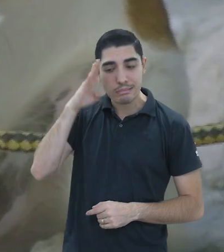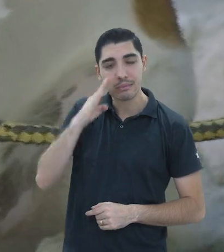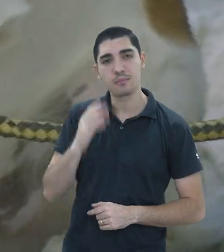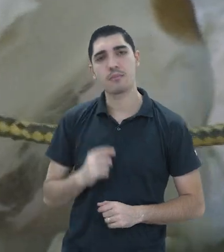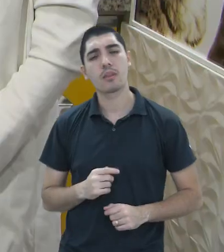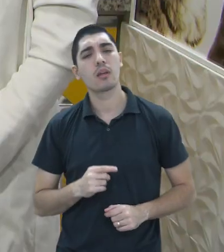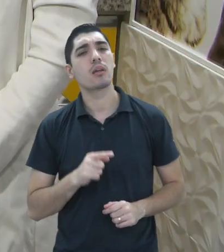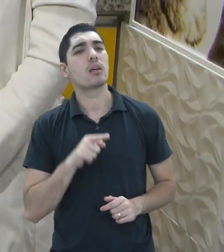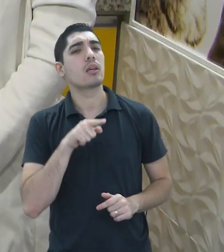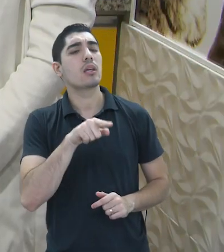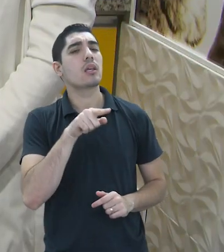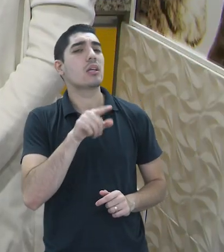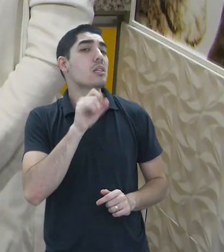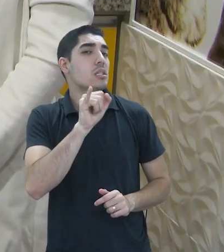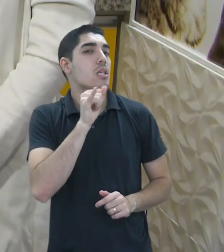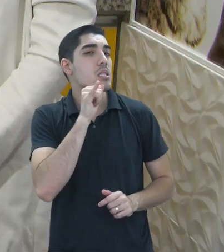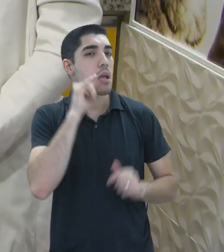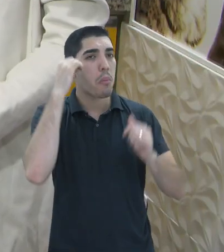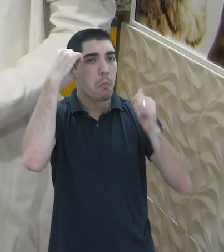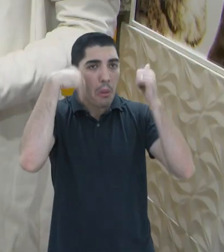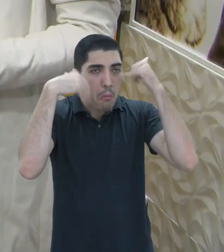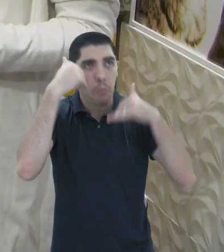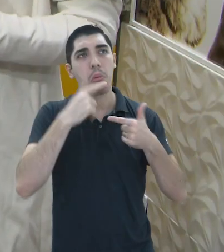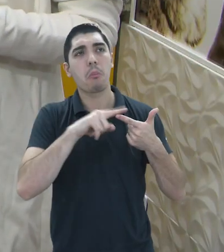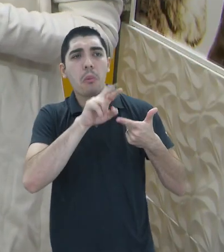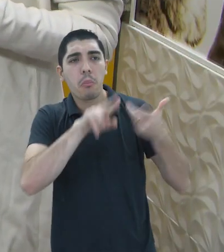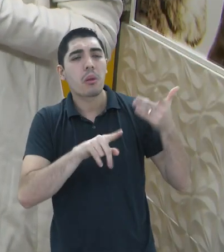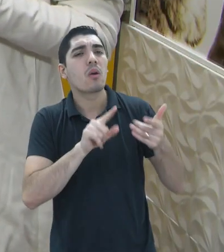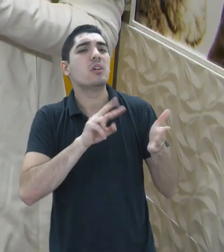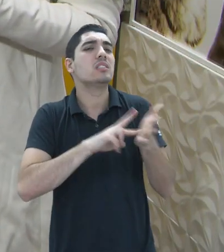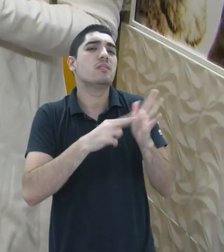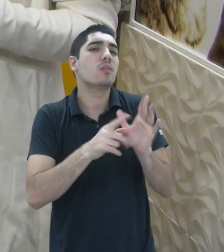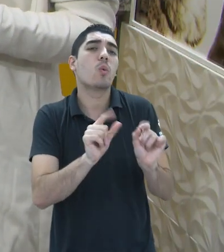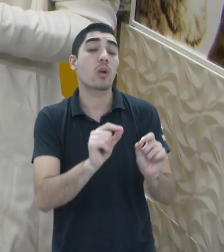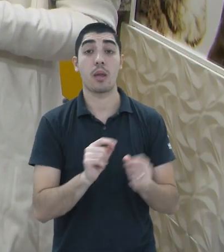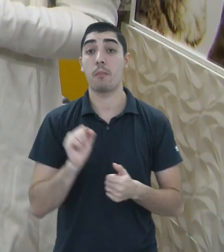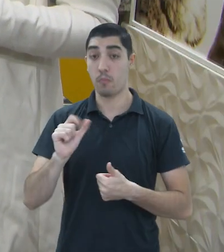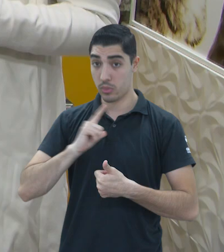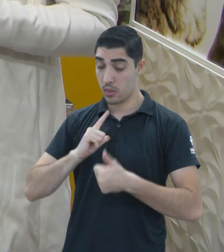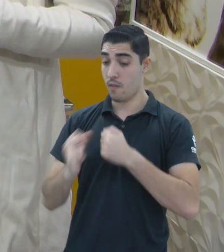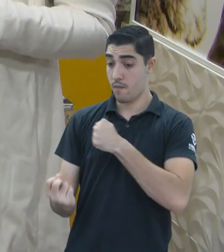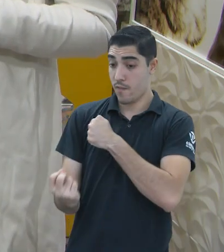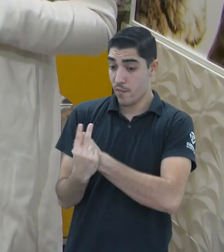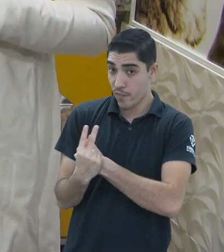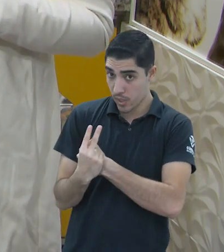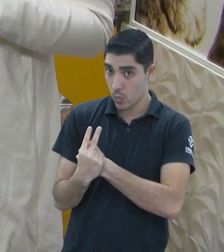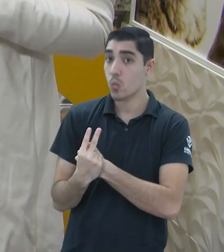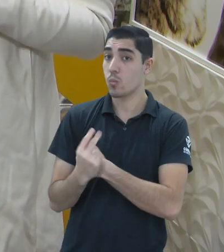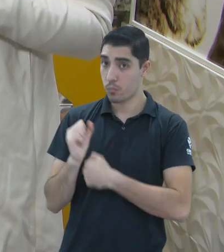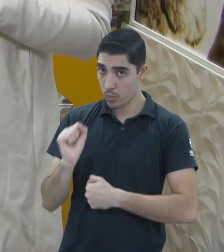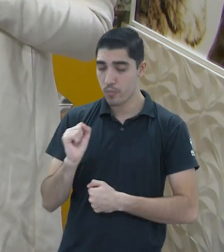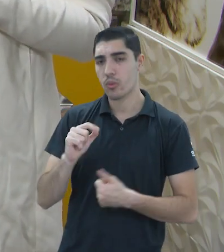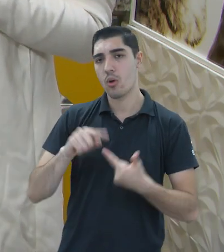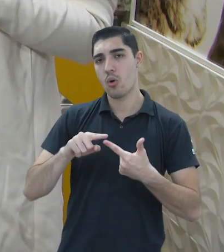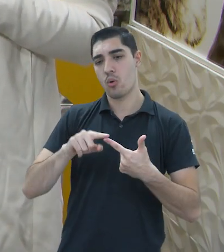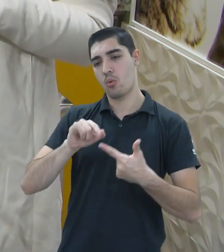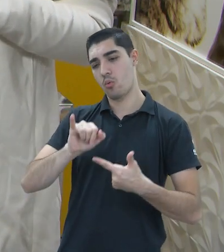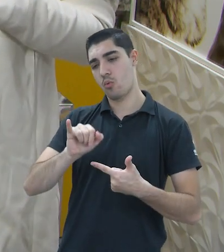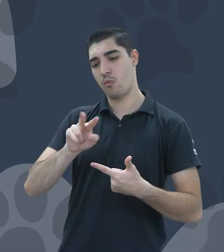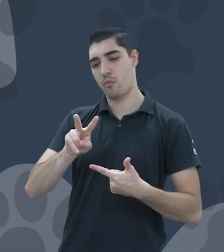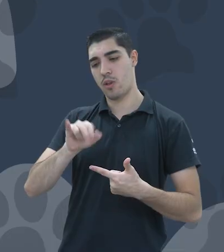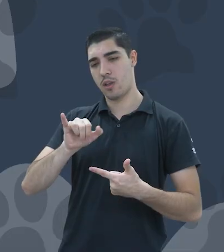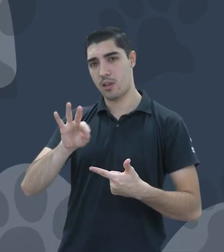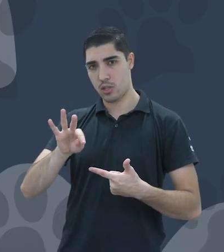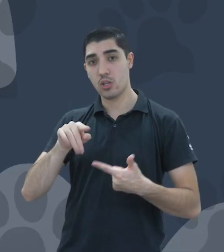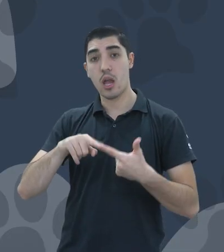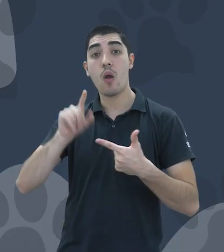maneira. Podem ser sinais de quê? Pois é, podem ser sinais de inflamação, uveites. Os olhos em si, quando a gente fala de uveíte,